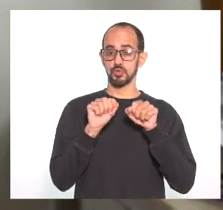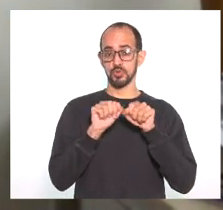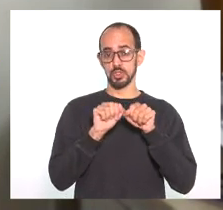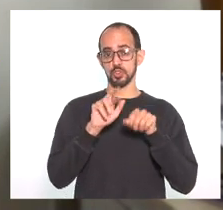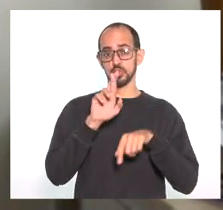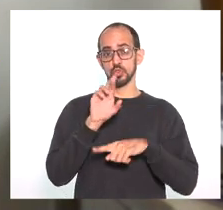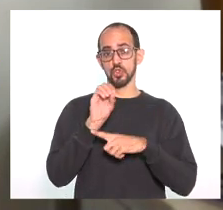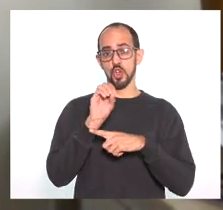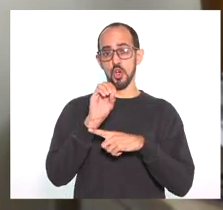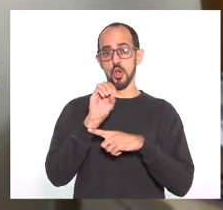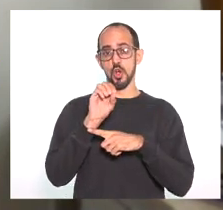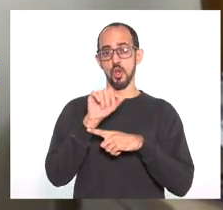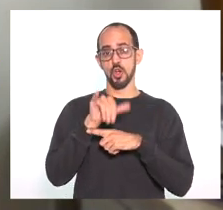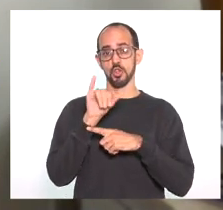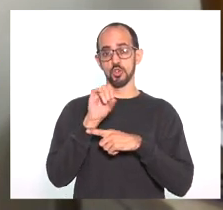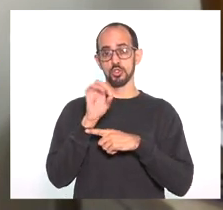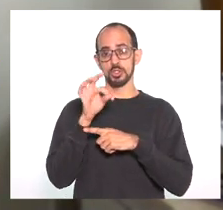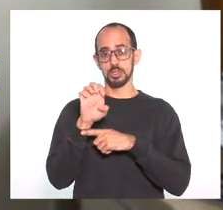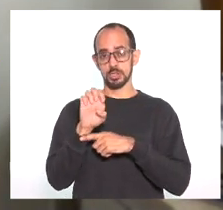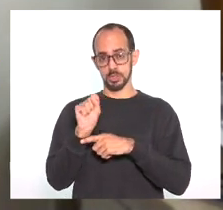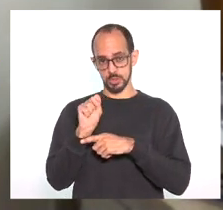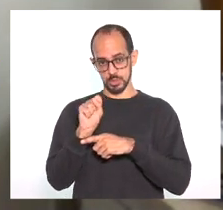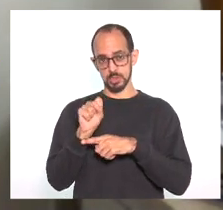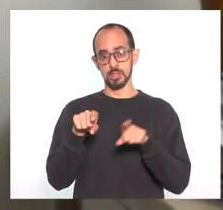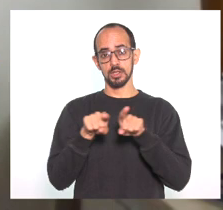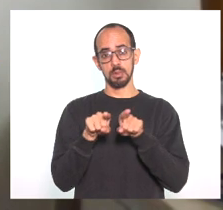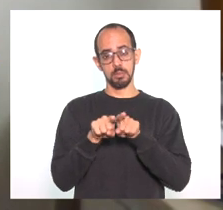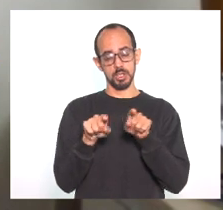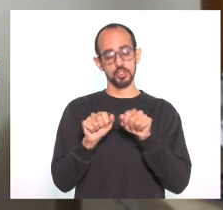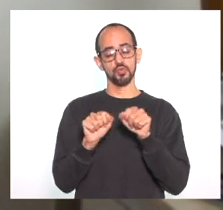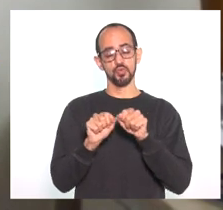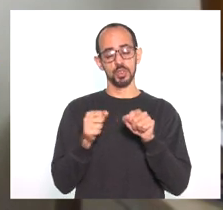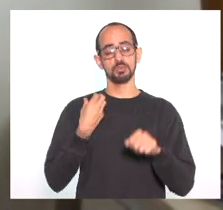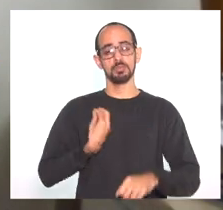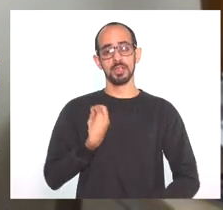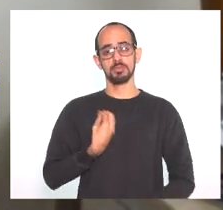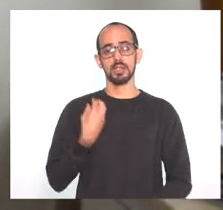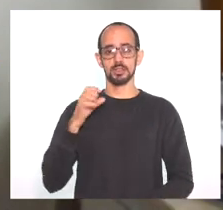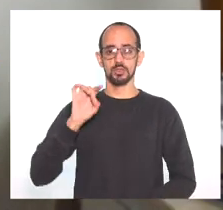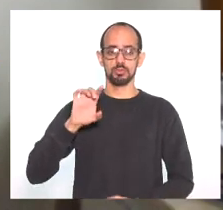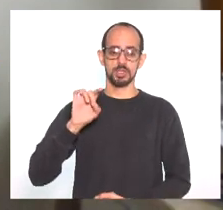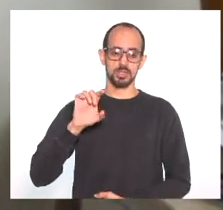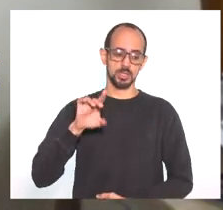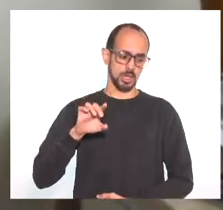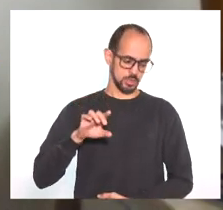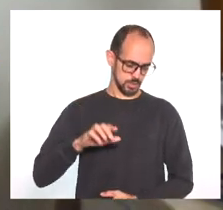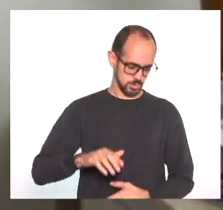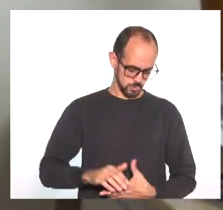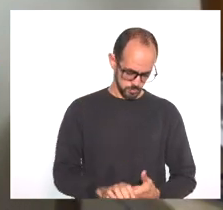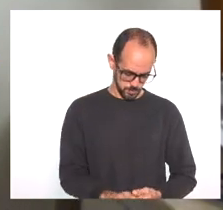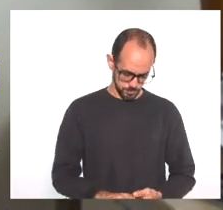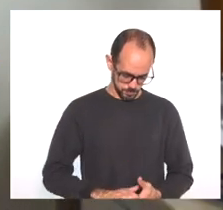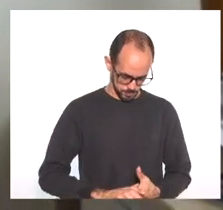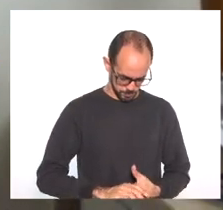o fizemos também para as participações especiais.